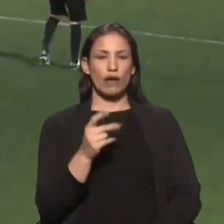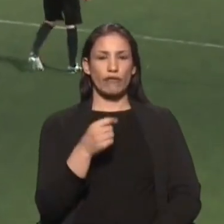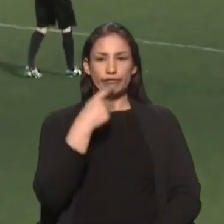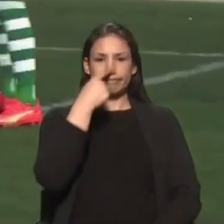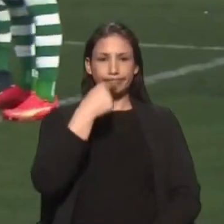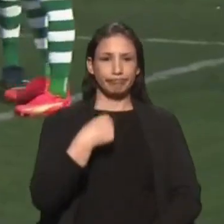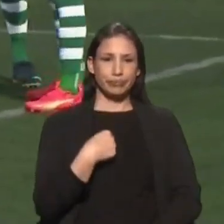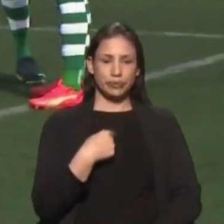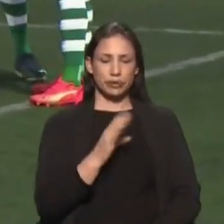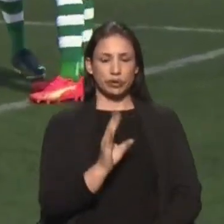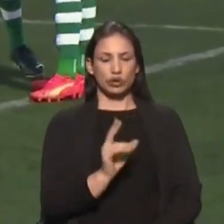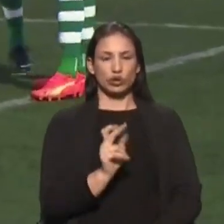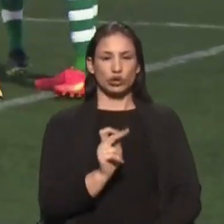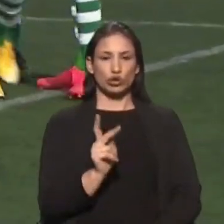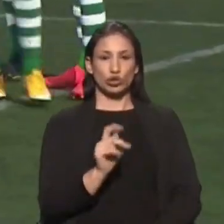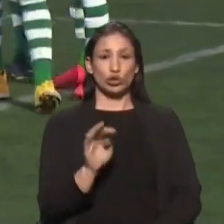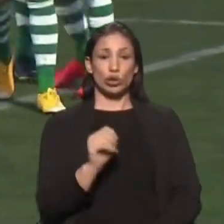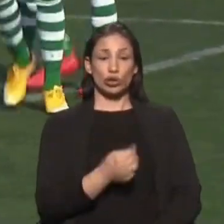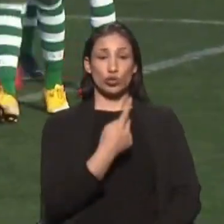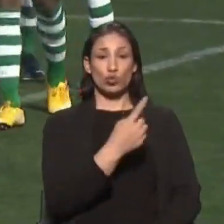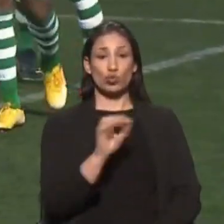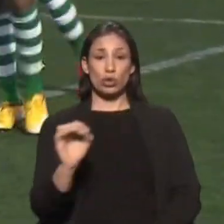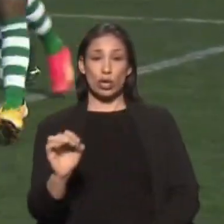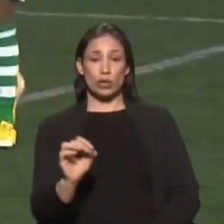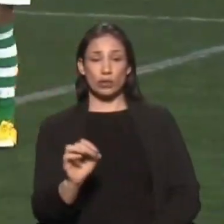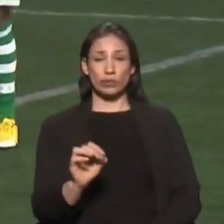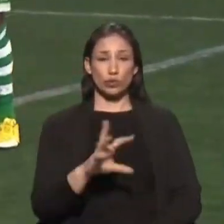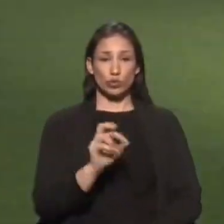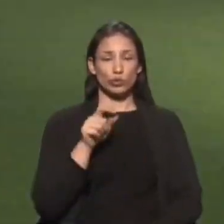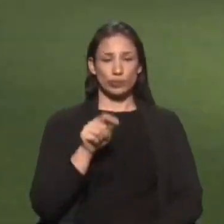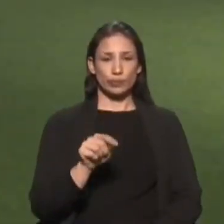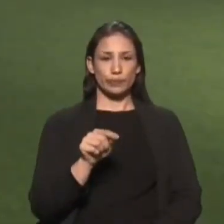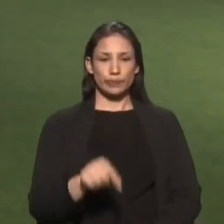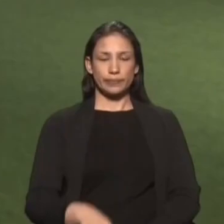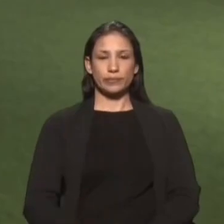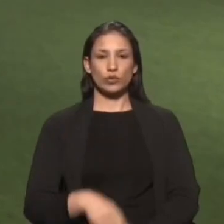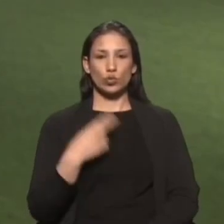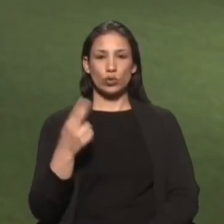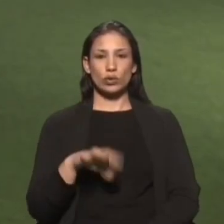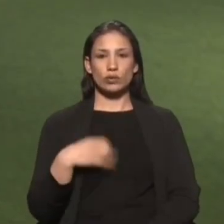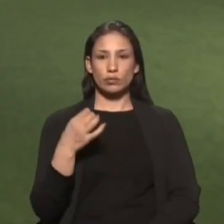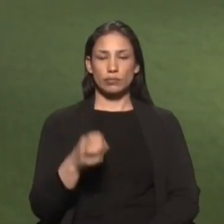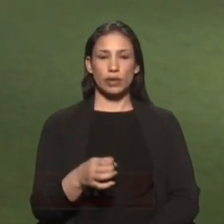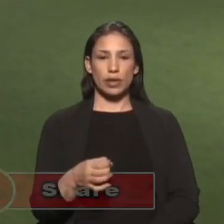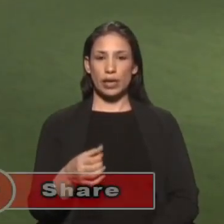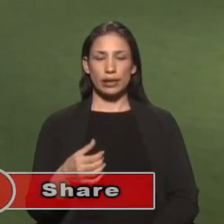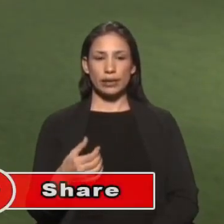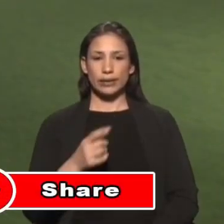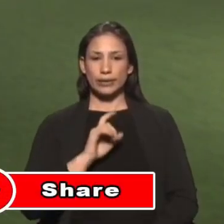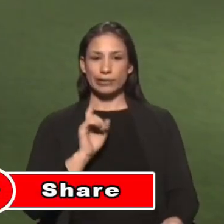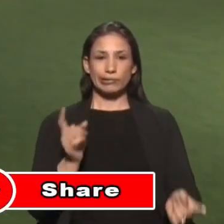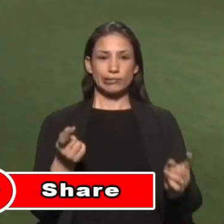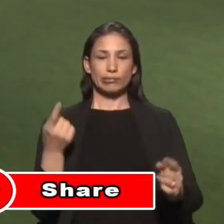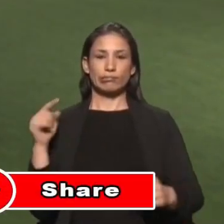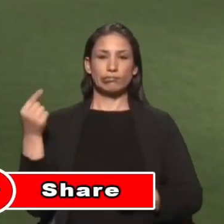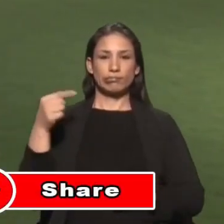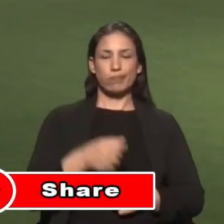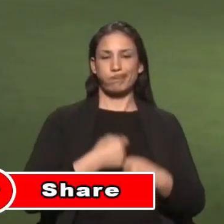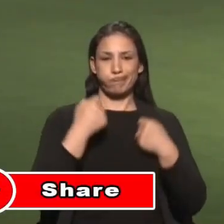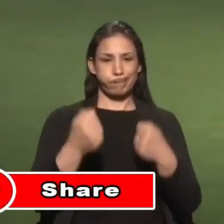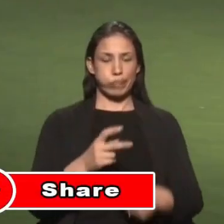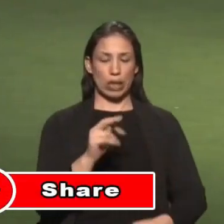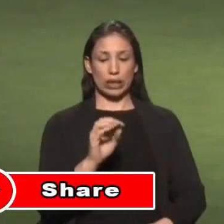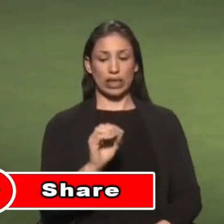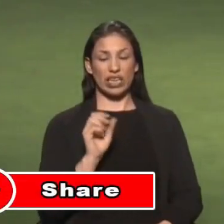Aproveitou Jacques para fazer 1-0 aos 18 minutos. O União Miquelense não conseguiu reagir e pior ficou à passagem da meia hora,